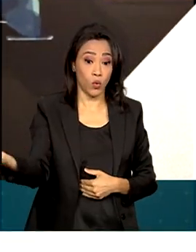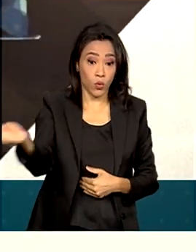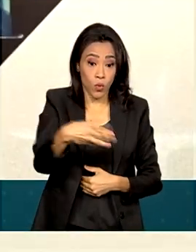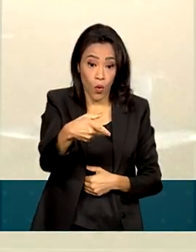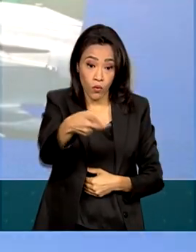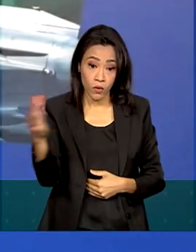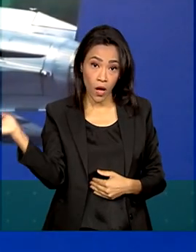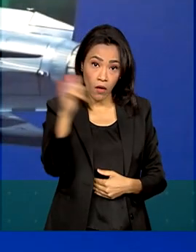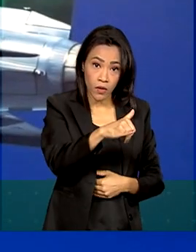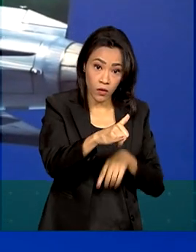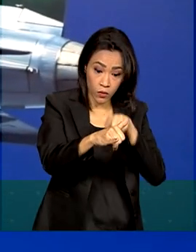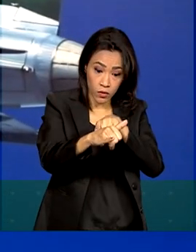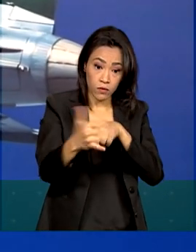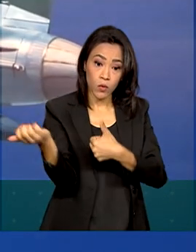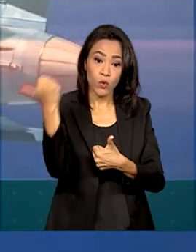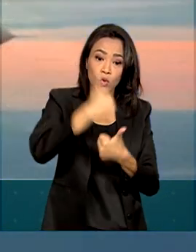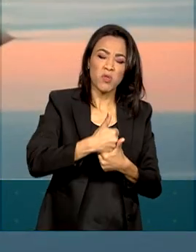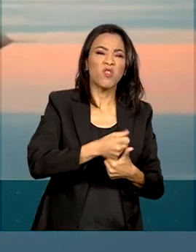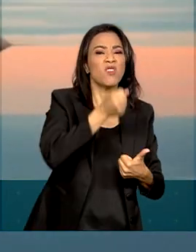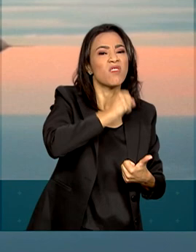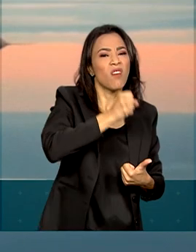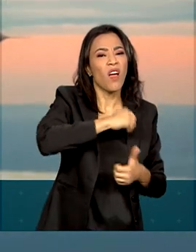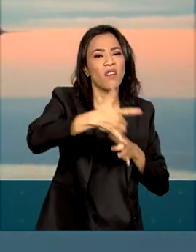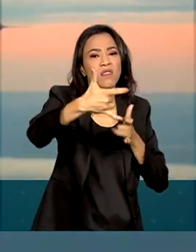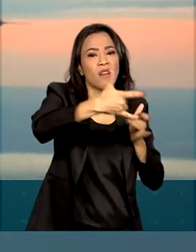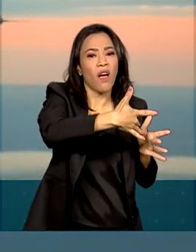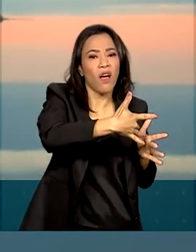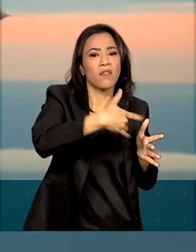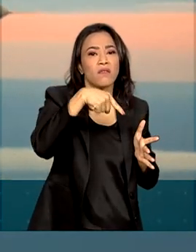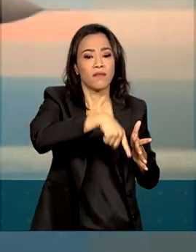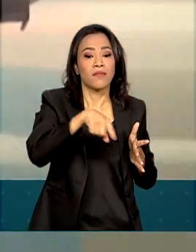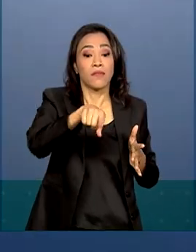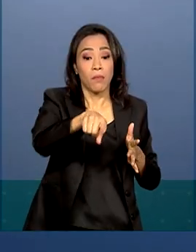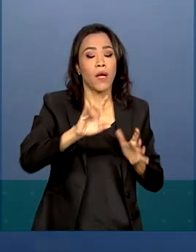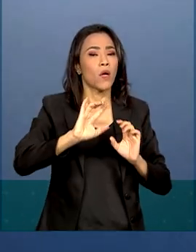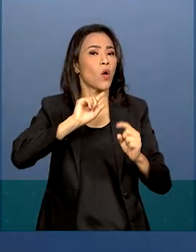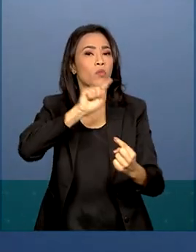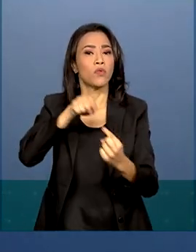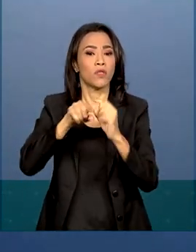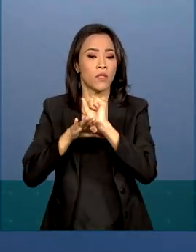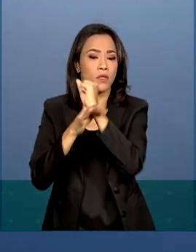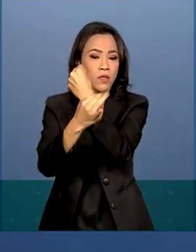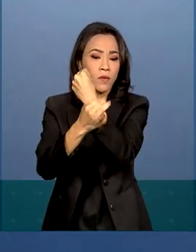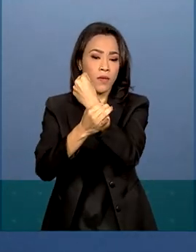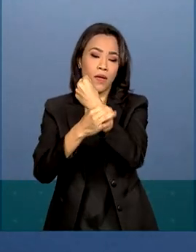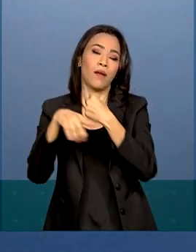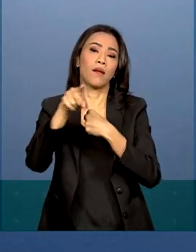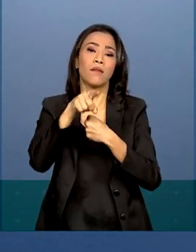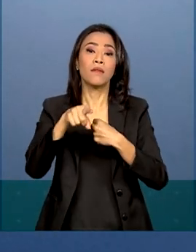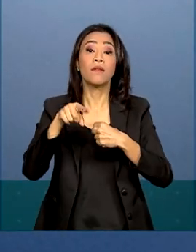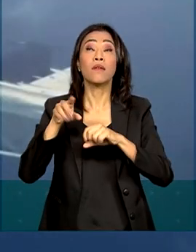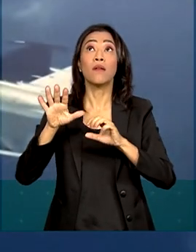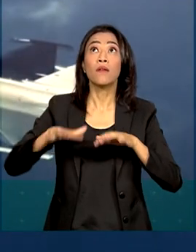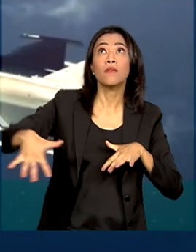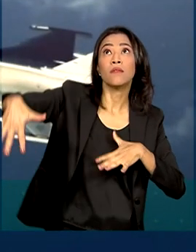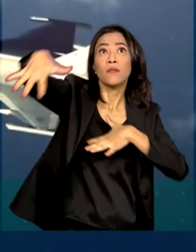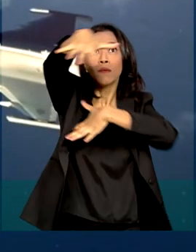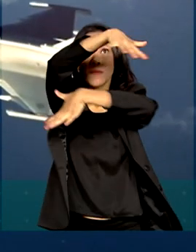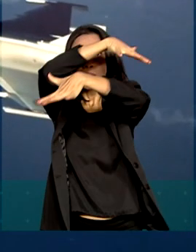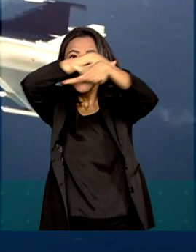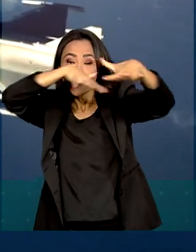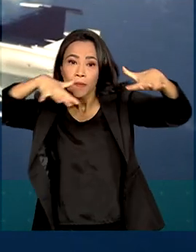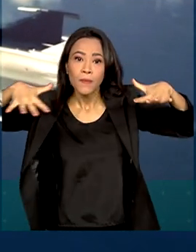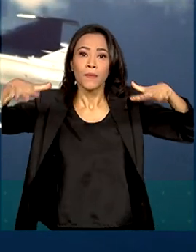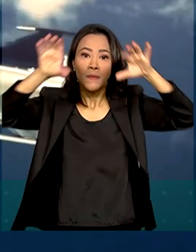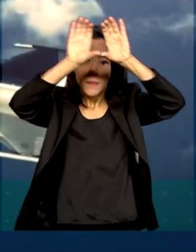aviões vão substituir os antigos caças na missão de garantir a soberania do espaço aéreo brasileiro e